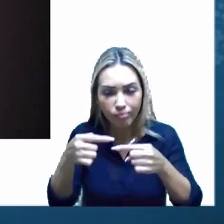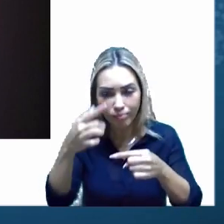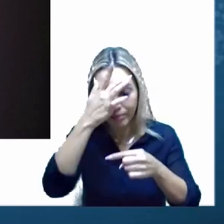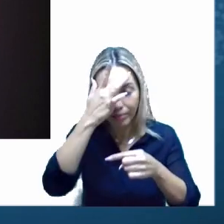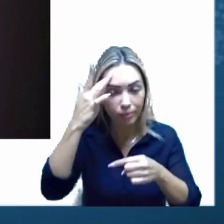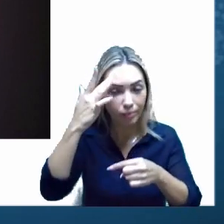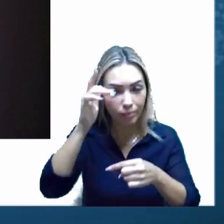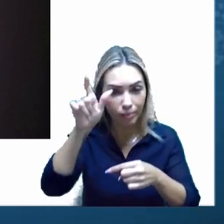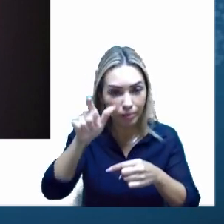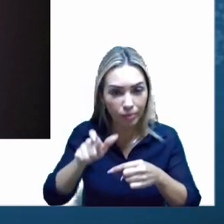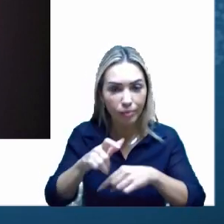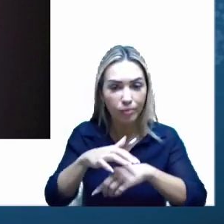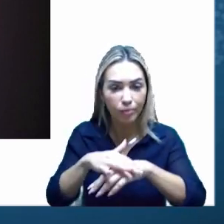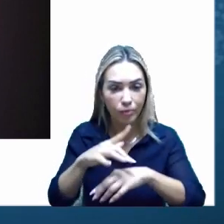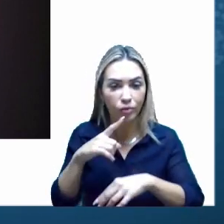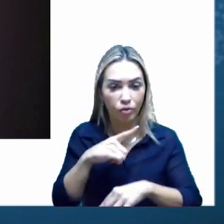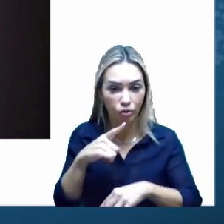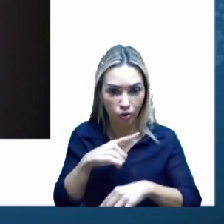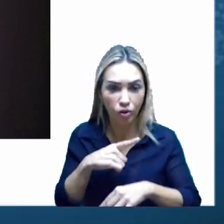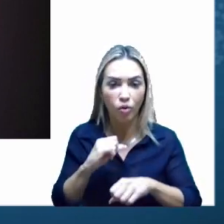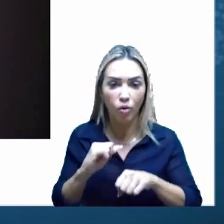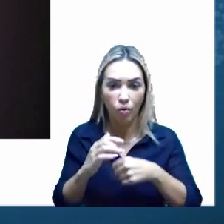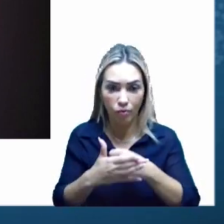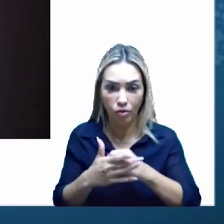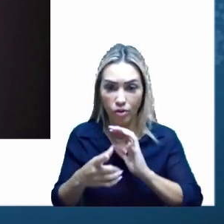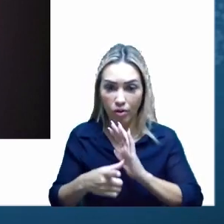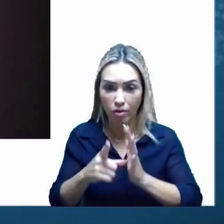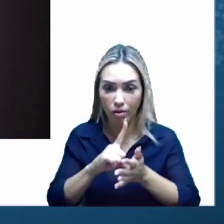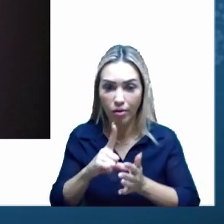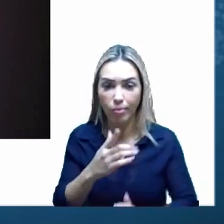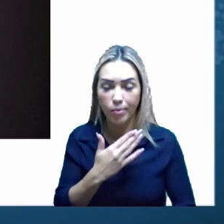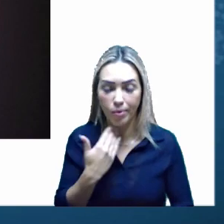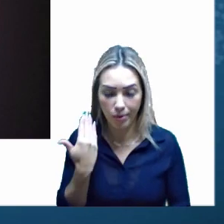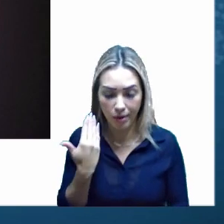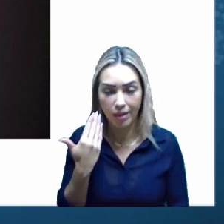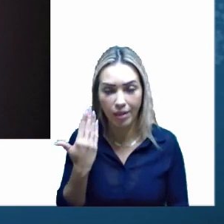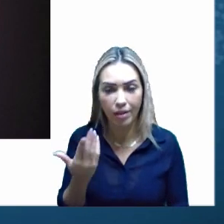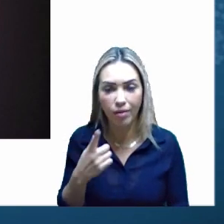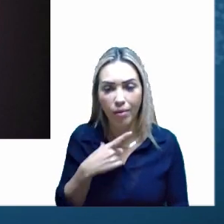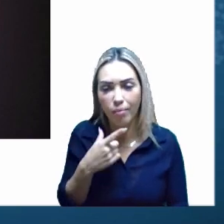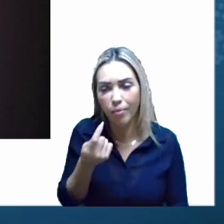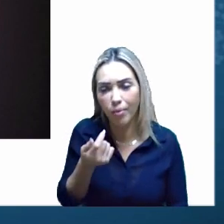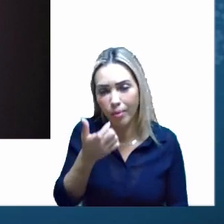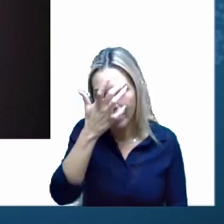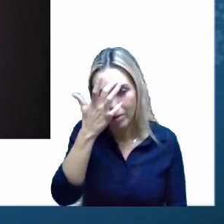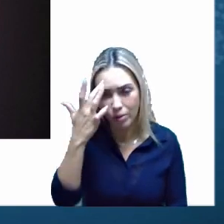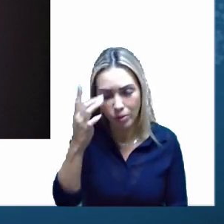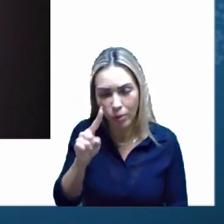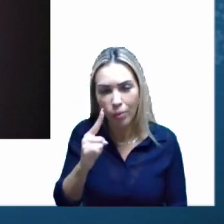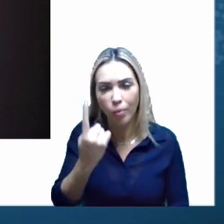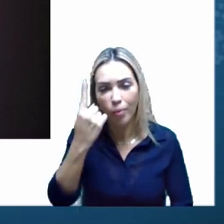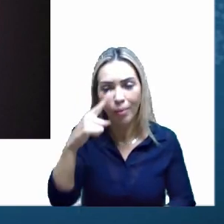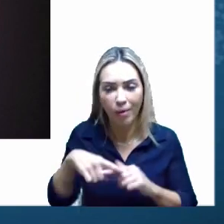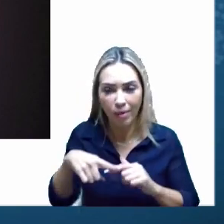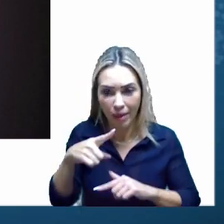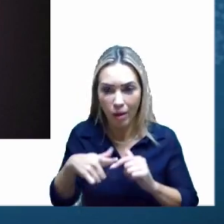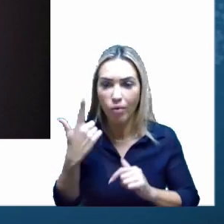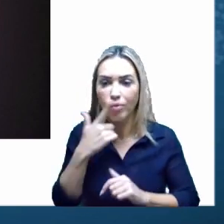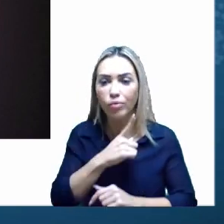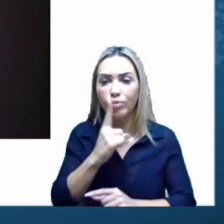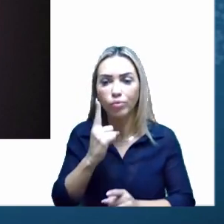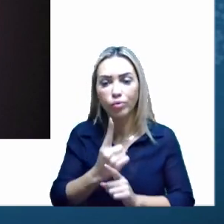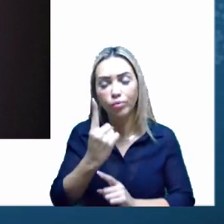sido avaliados e tinham Covid antes de morrer. Então, isso foi uma minoria pequena, essa foi uma das amostras de um dos sujeitos